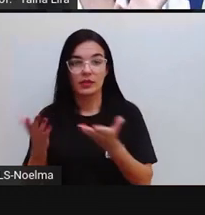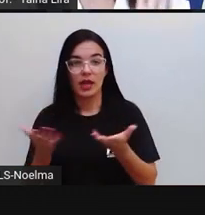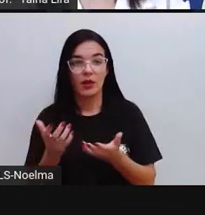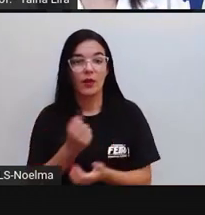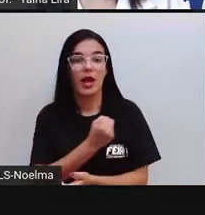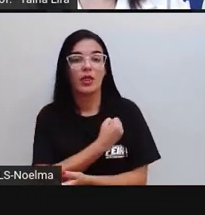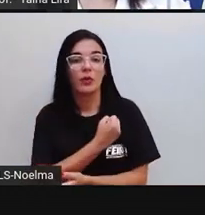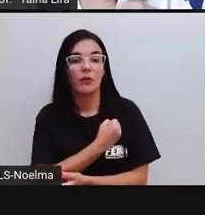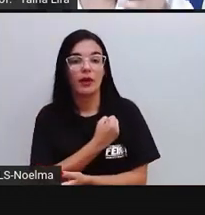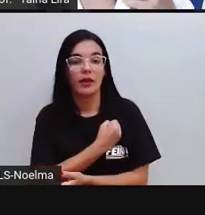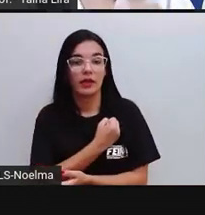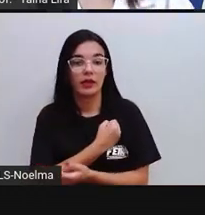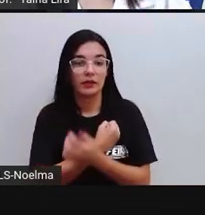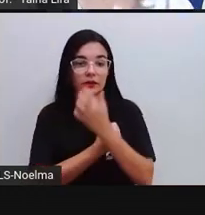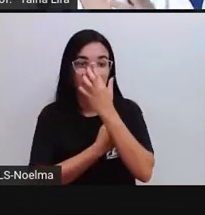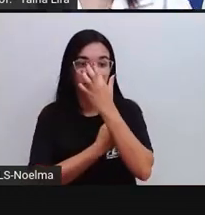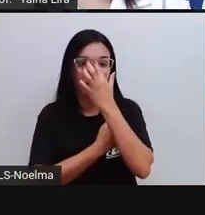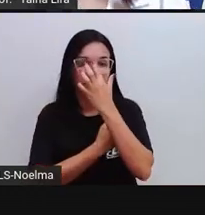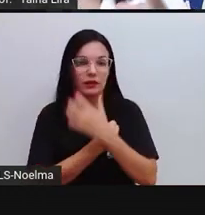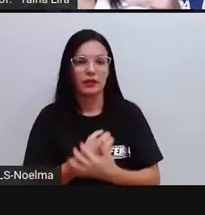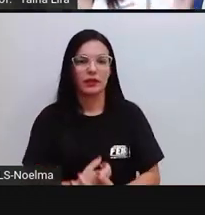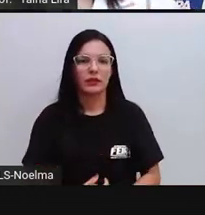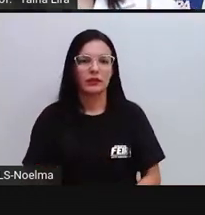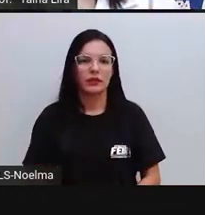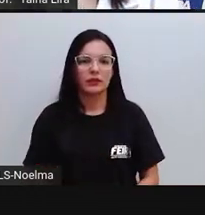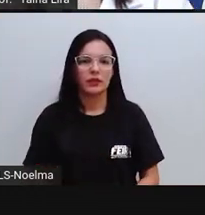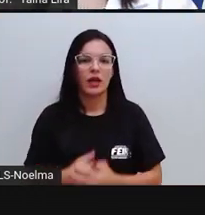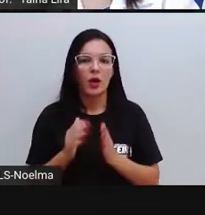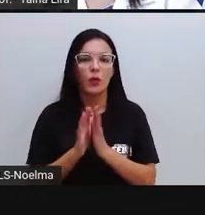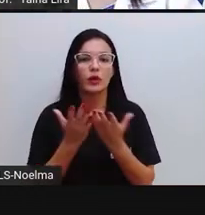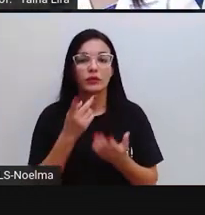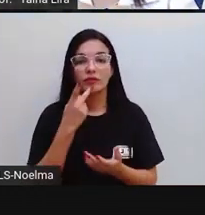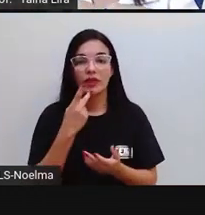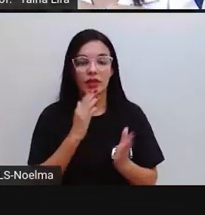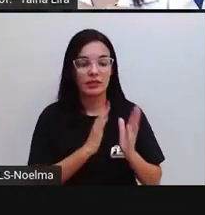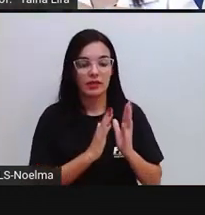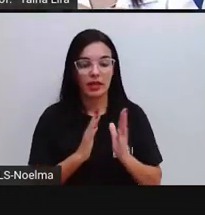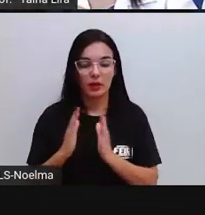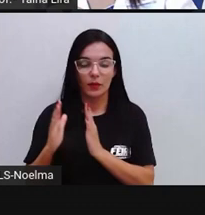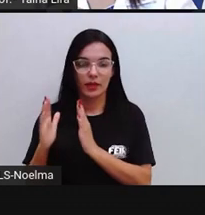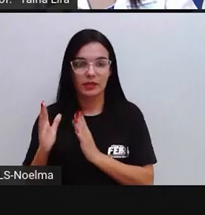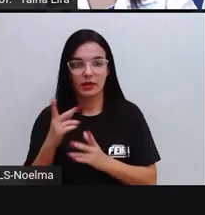vocês perceberem, né? Como a Pró falou, quando a gente fala de sequência, a gente pode